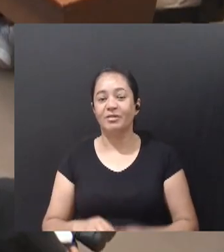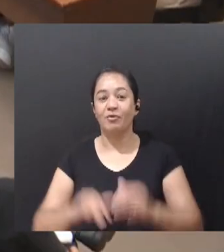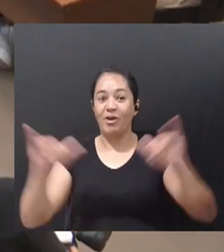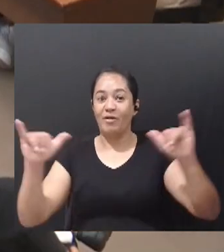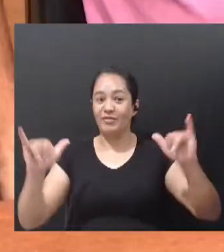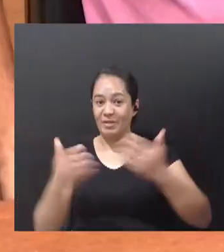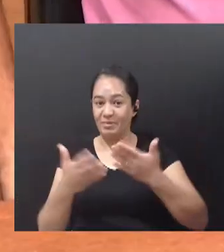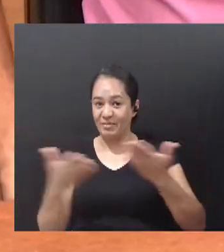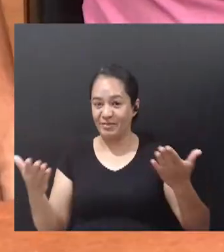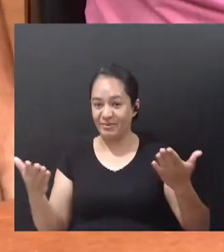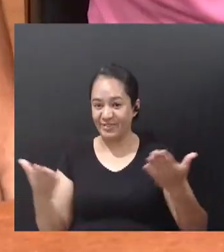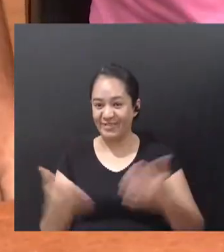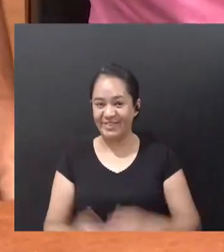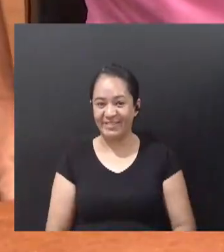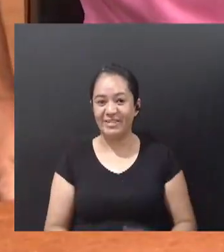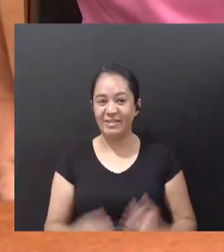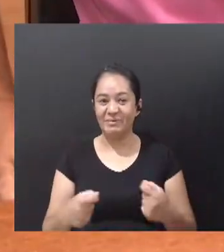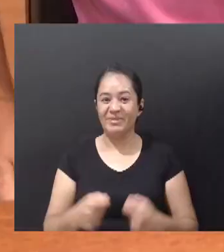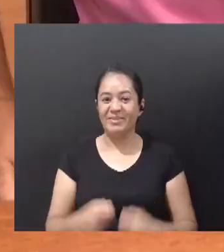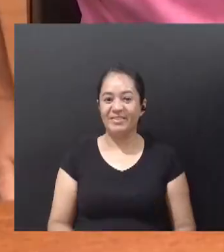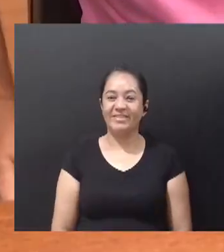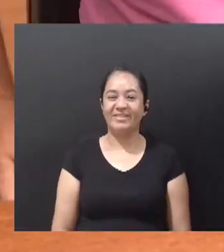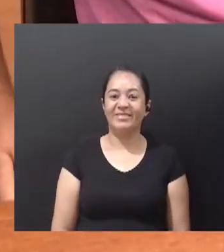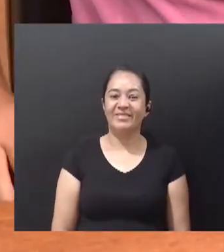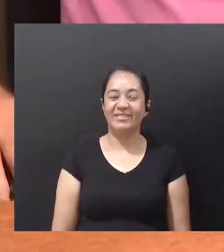A gente tem que falar tudo antes dele.